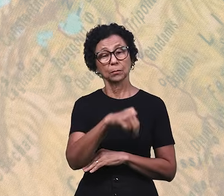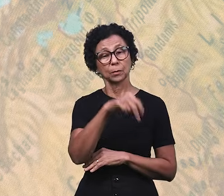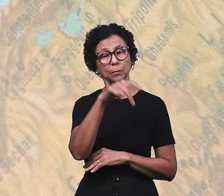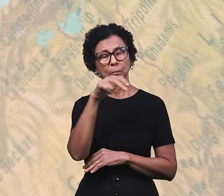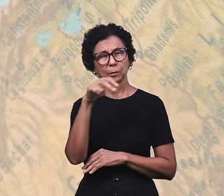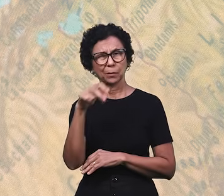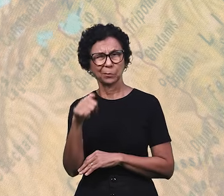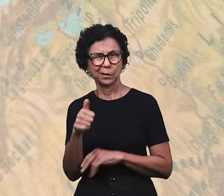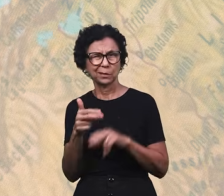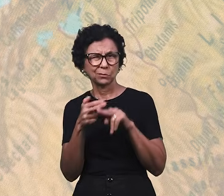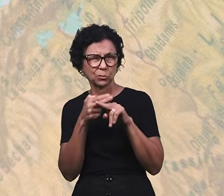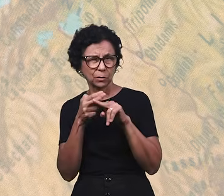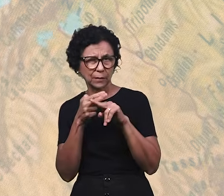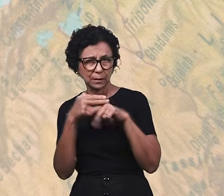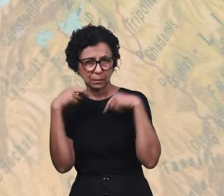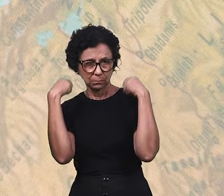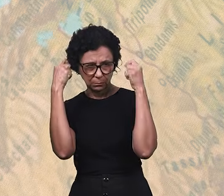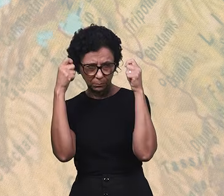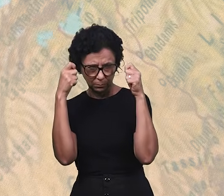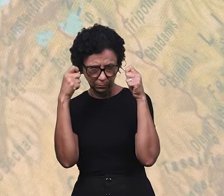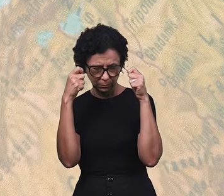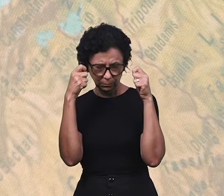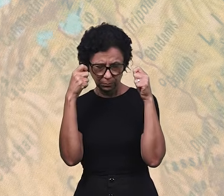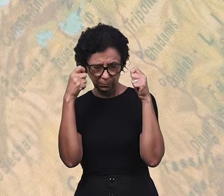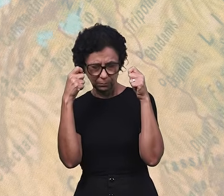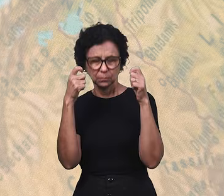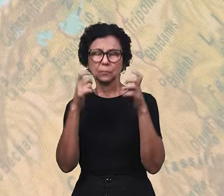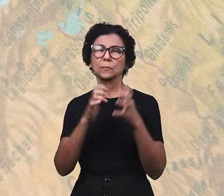eles devem ter ido disfarçados, né? E esses